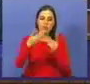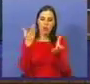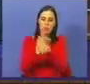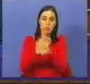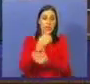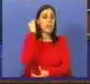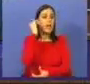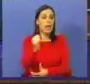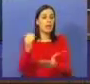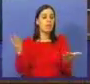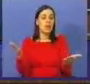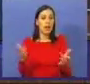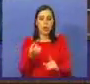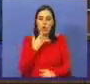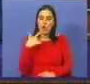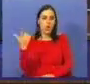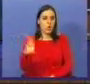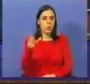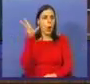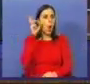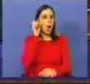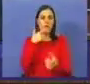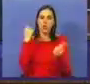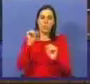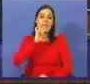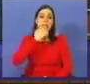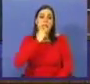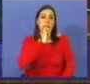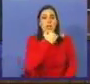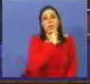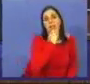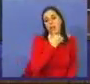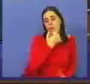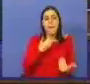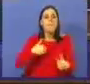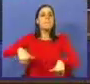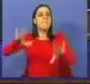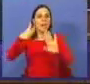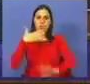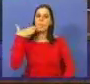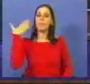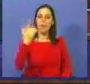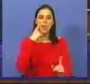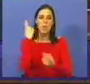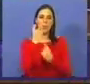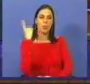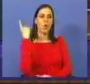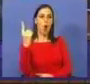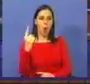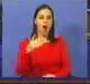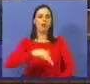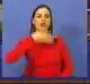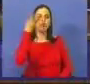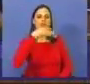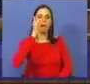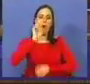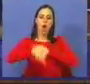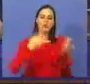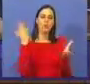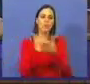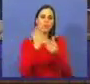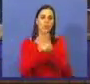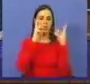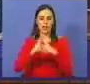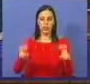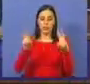investigação criminal, ou seja, não se pode ouvir ninguém porque há segredo, mas vai-se pedir ao Procurador que dê conta do processo de